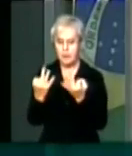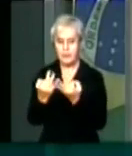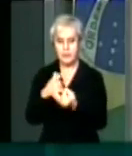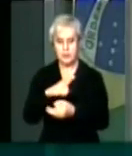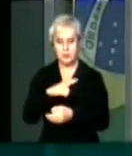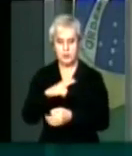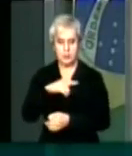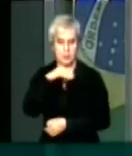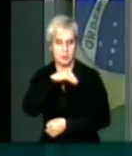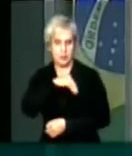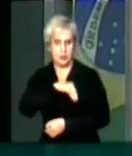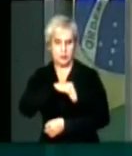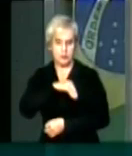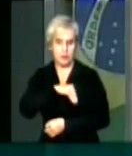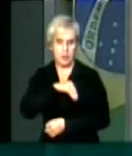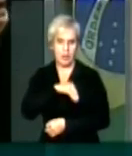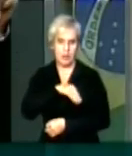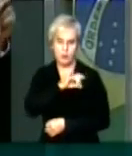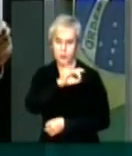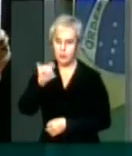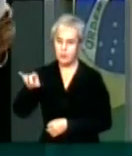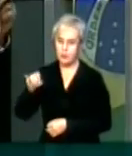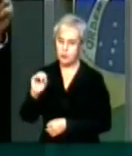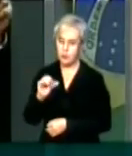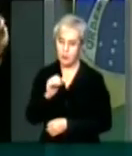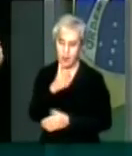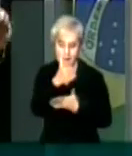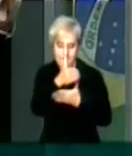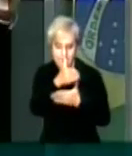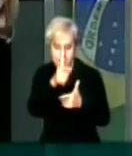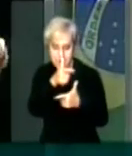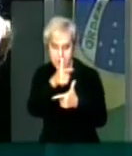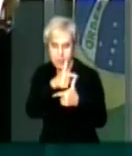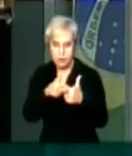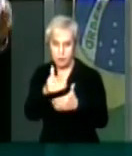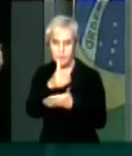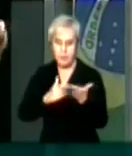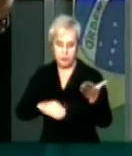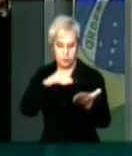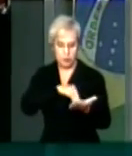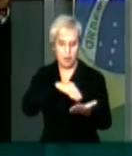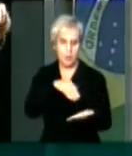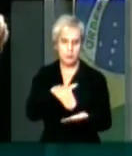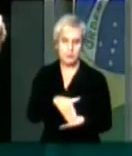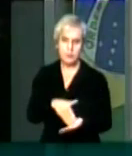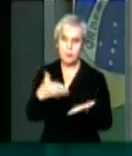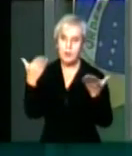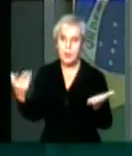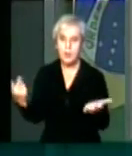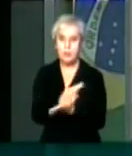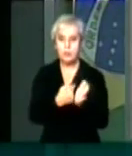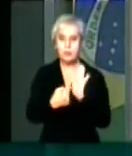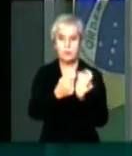renda per capita de até meio salário mínimo. É esse o retrato real do governo do PT.